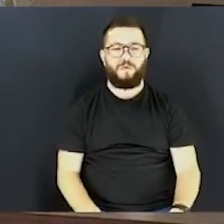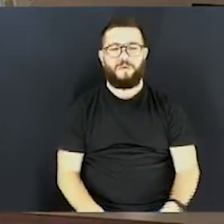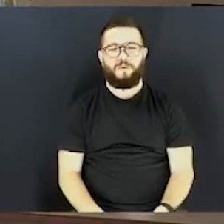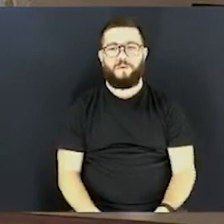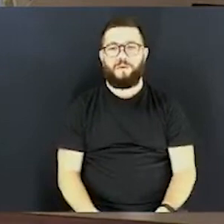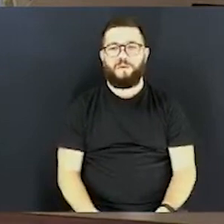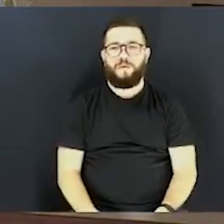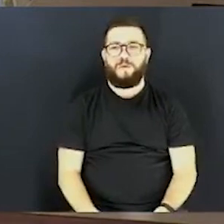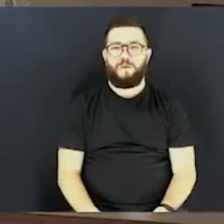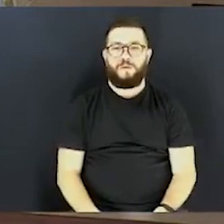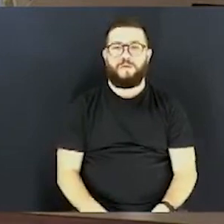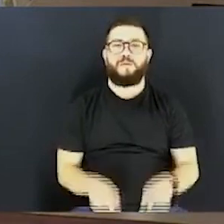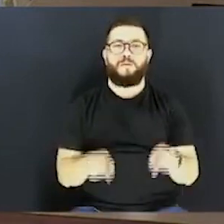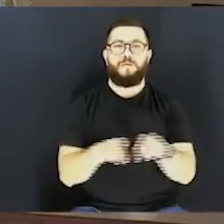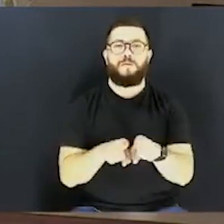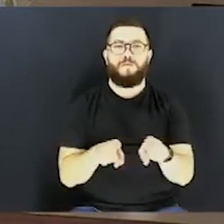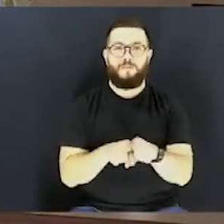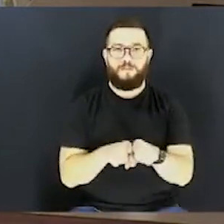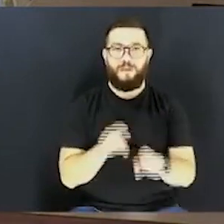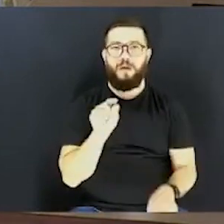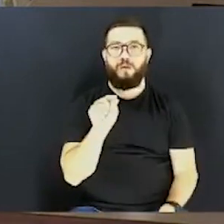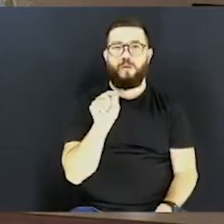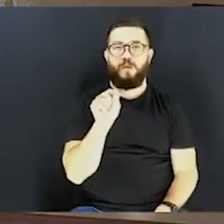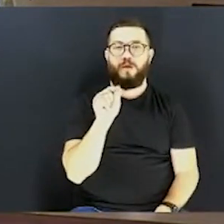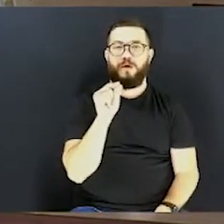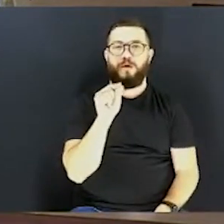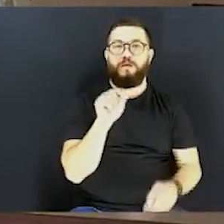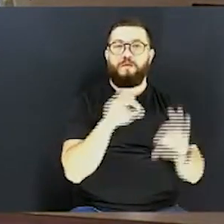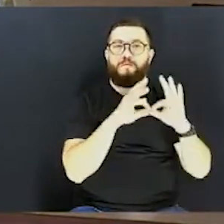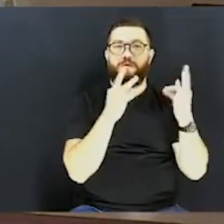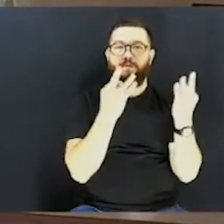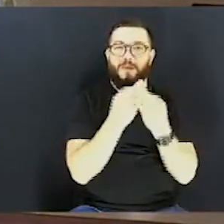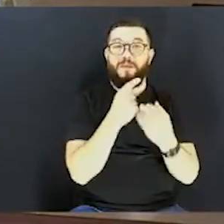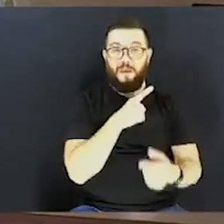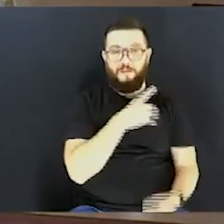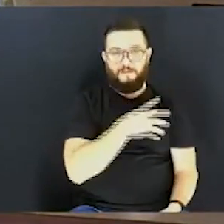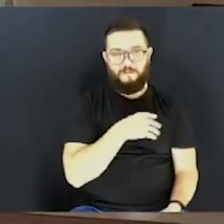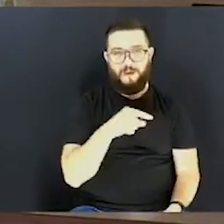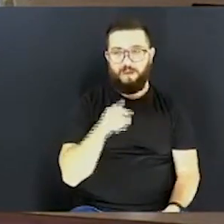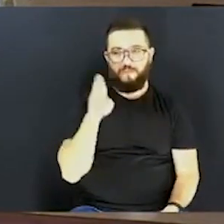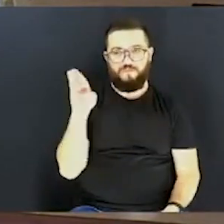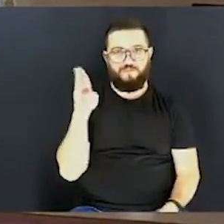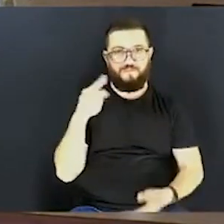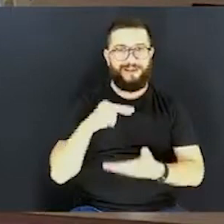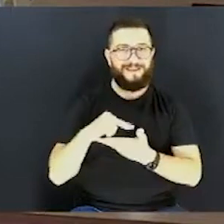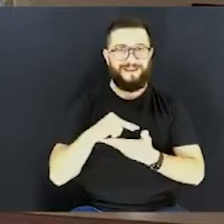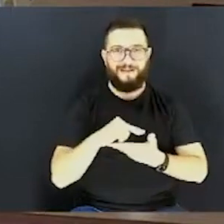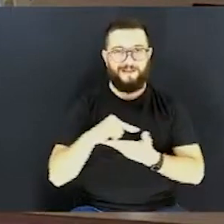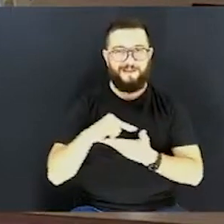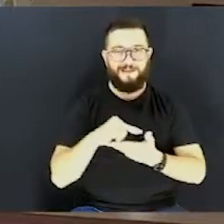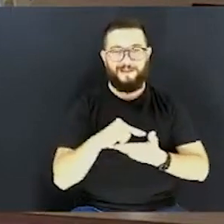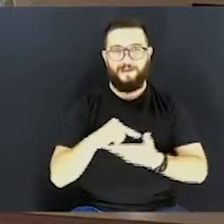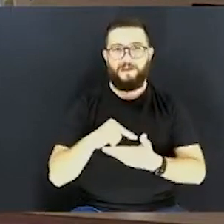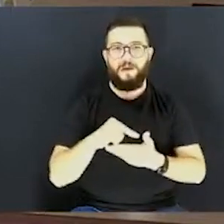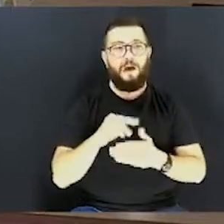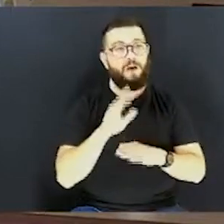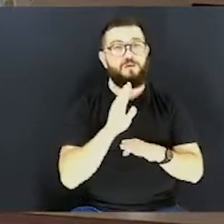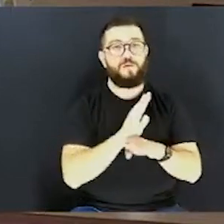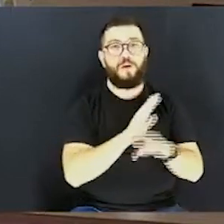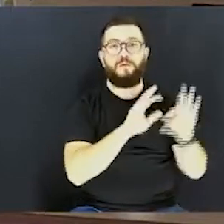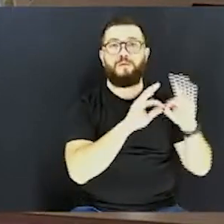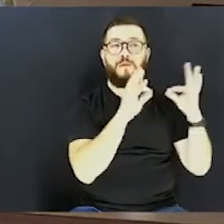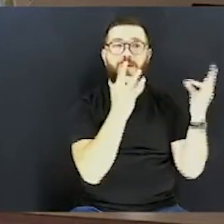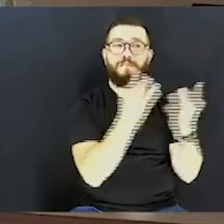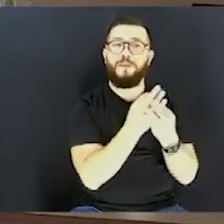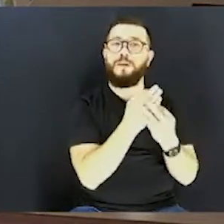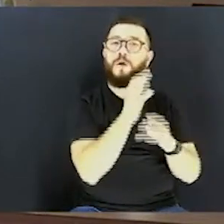própria de educação, nos CMEs nos conveniados, para ajudar os pais a conseguirem trabalho, a fazer uma capacitação desses